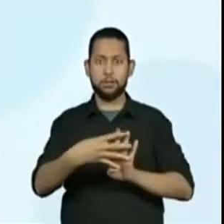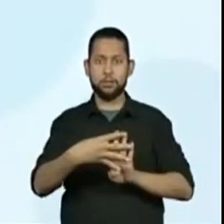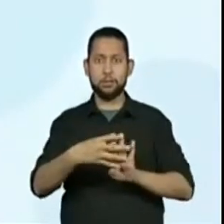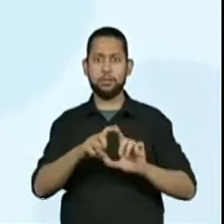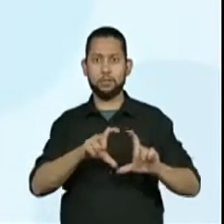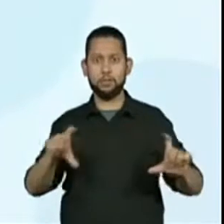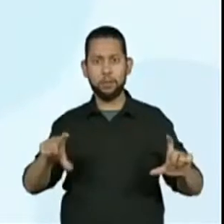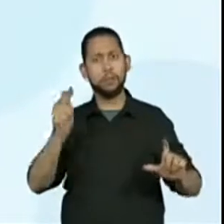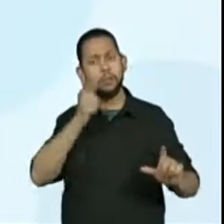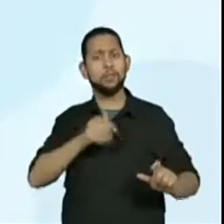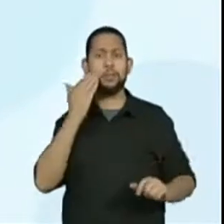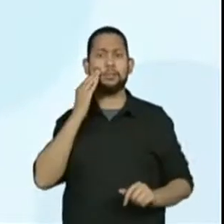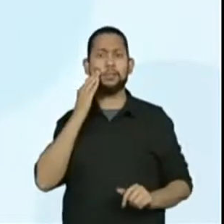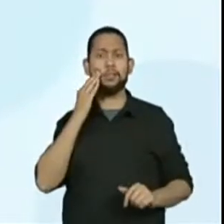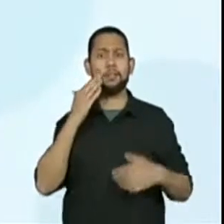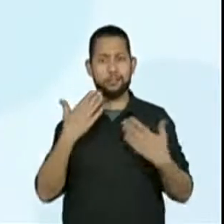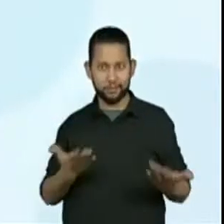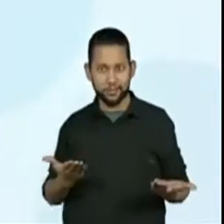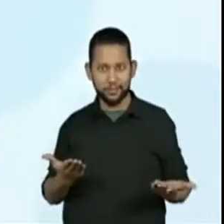Concordam comigo?